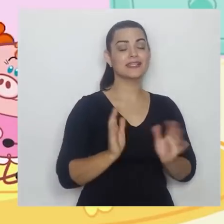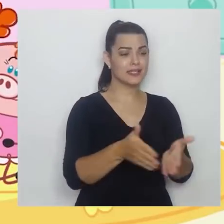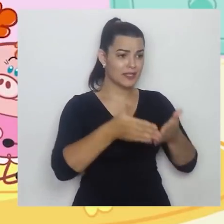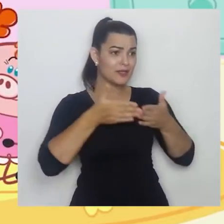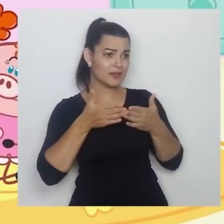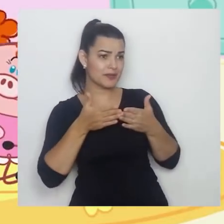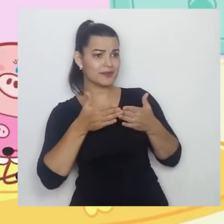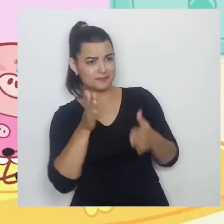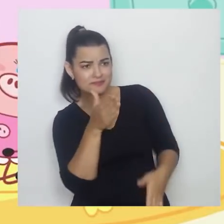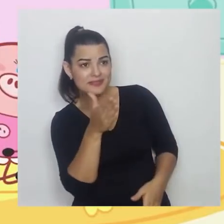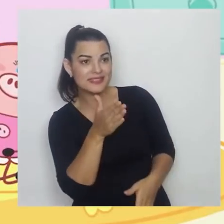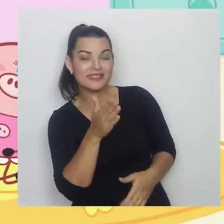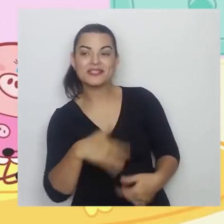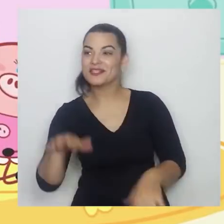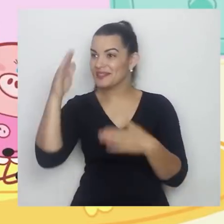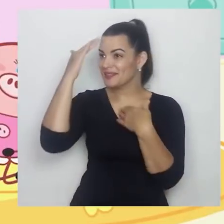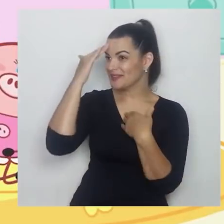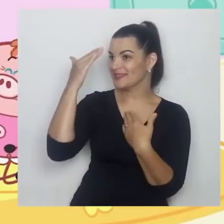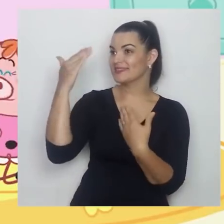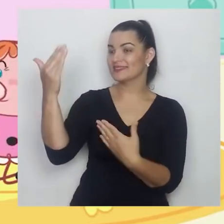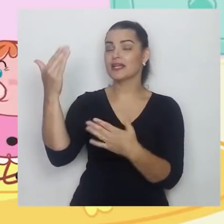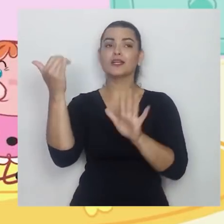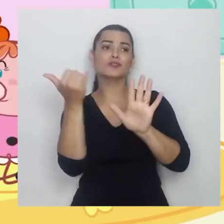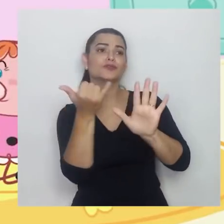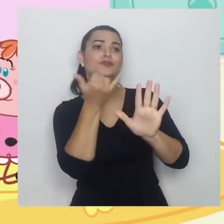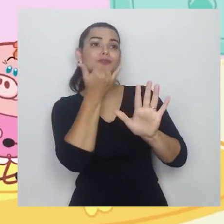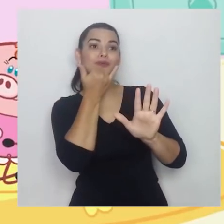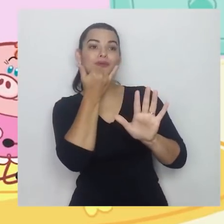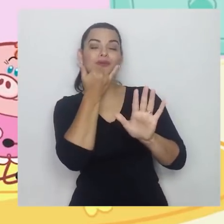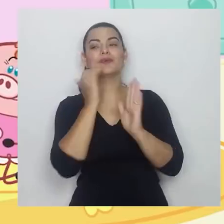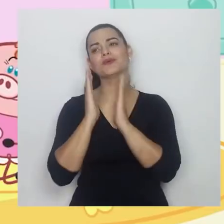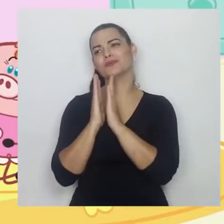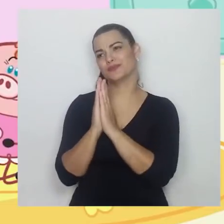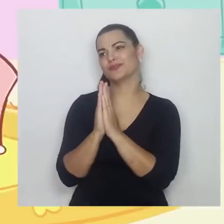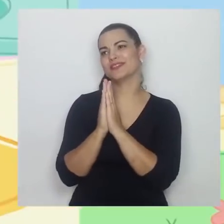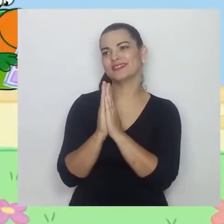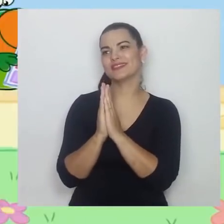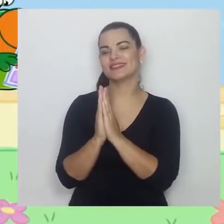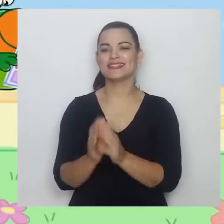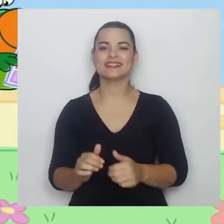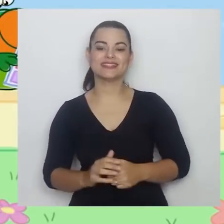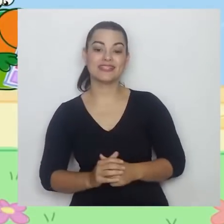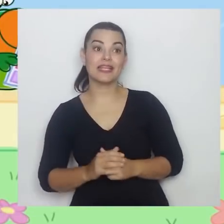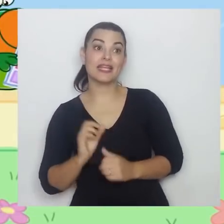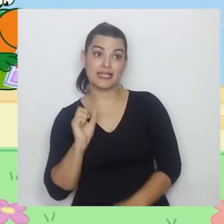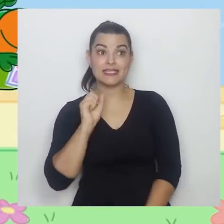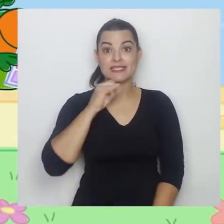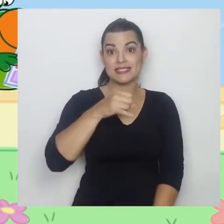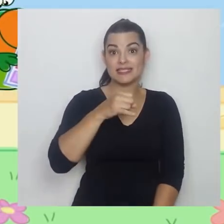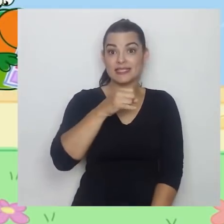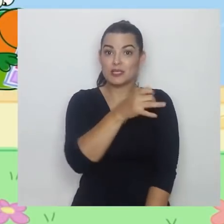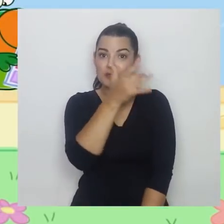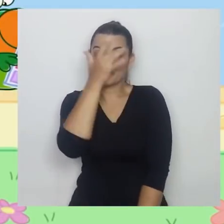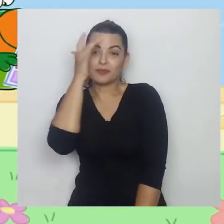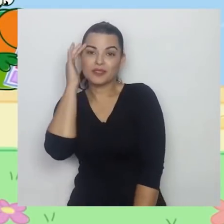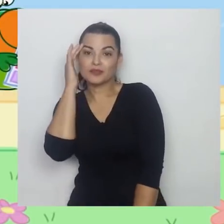licença, obrigado, me desculpe, por favor. Se alguém